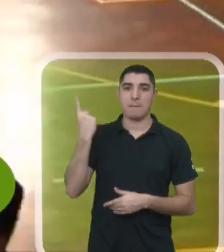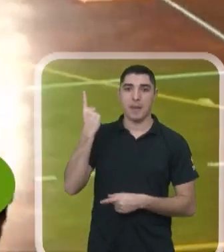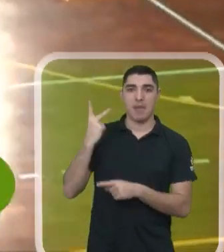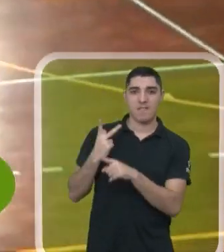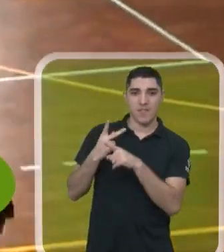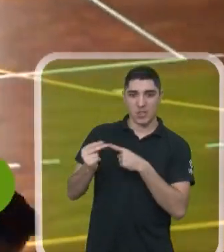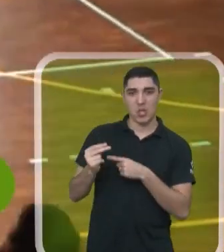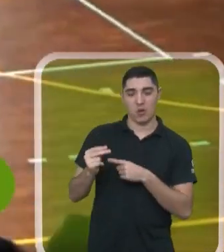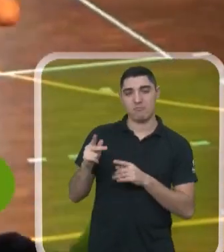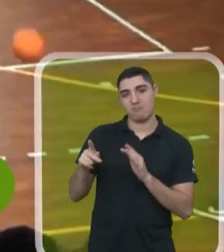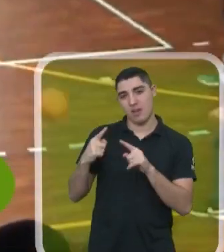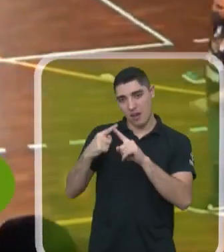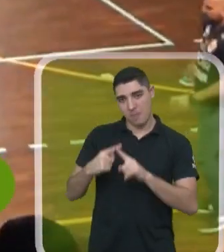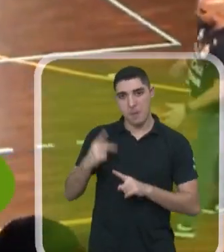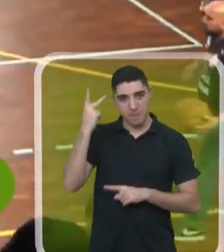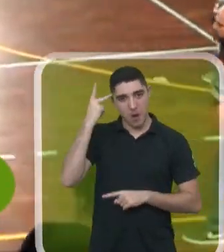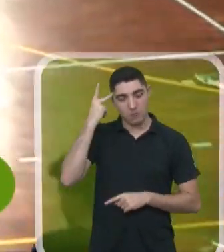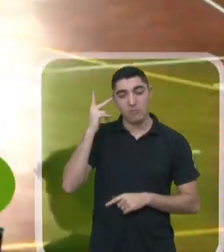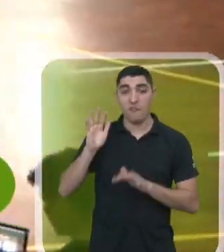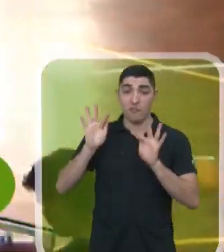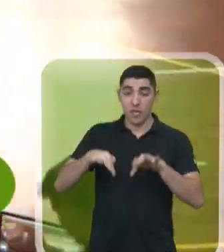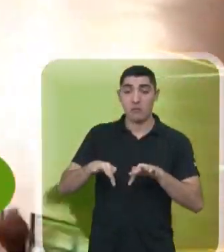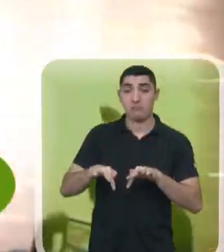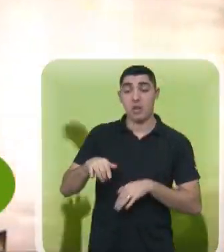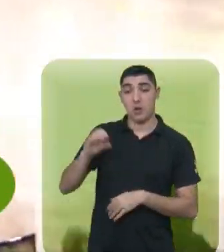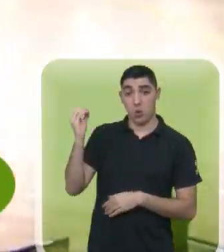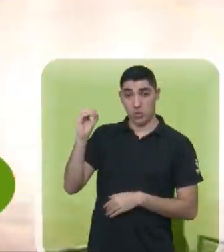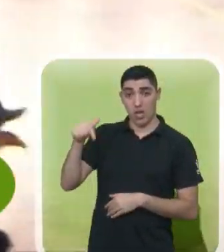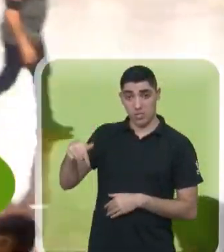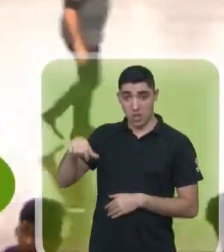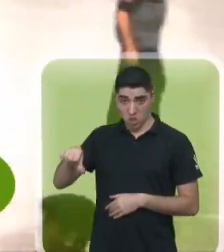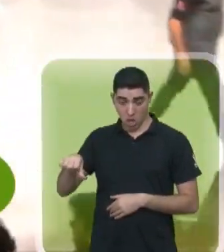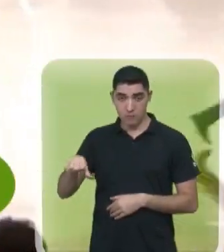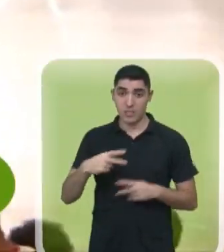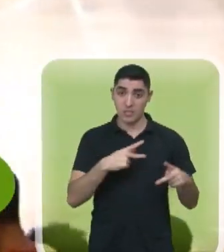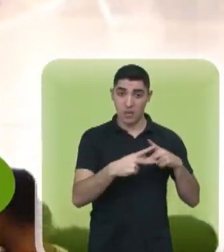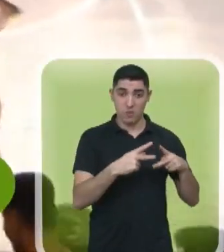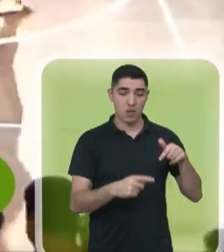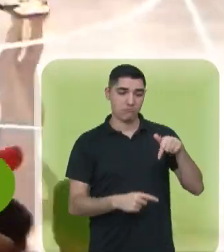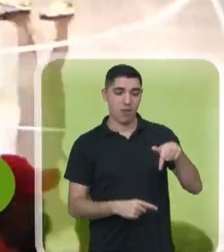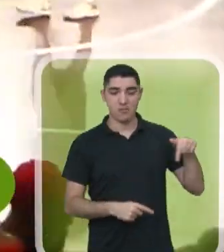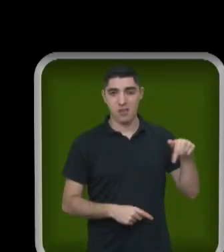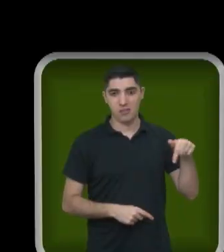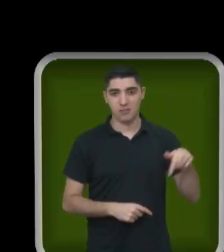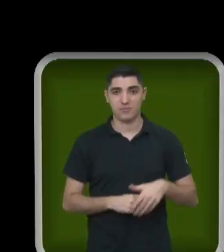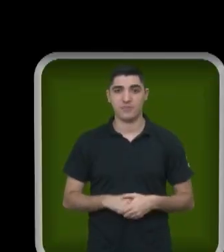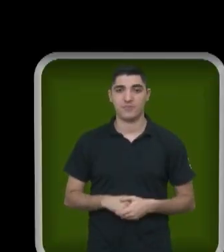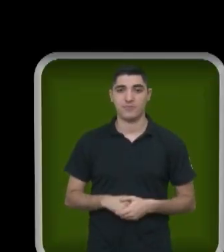Paulista. Final, Basquete Osasco 79, São José Basquetebol 77.